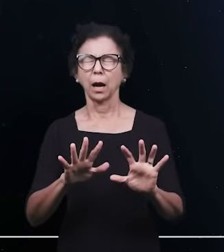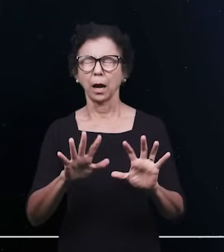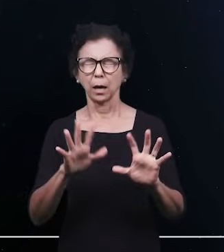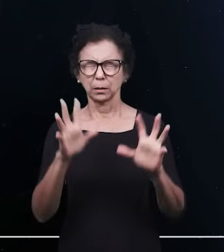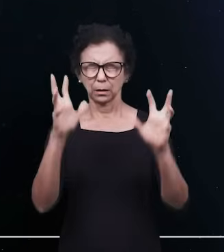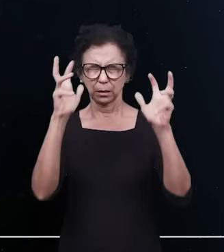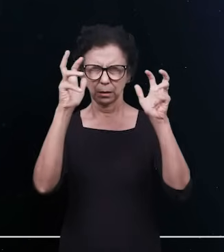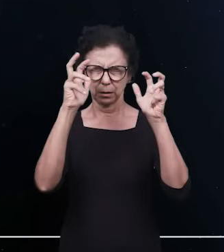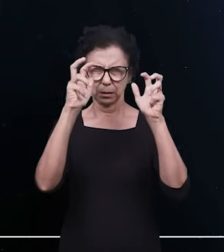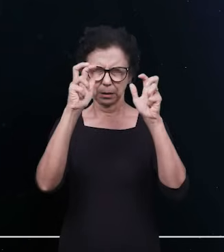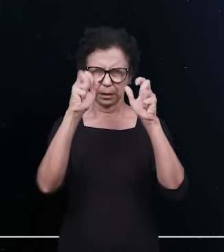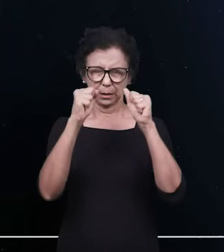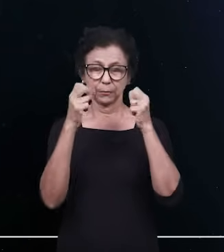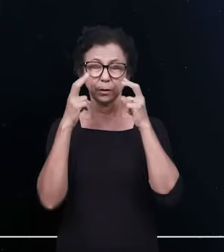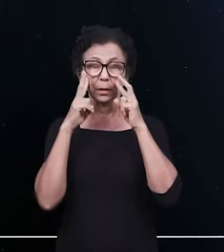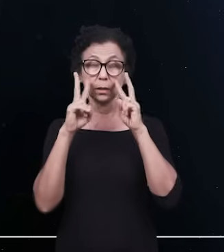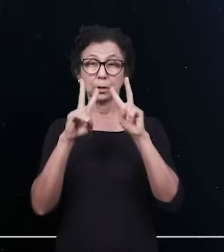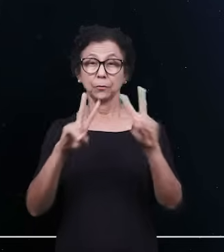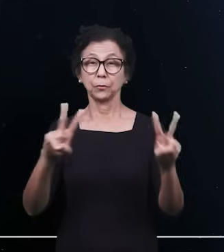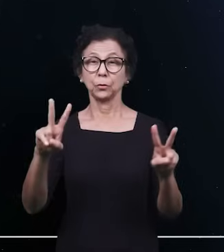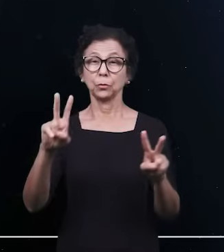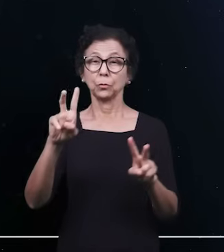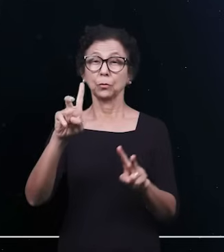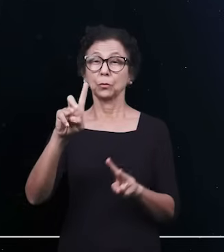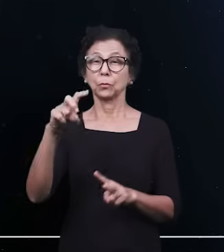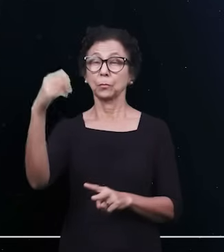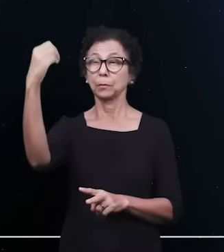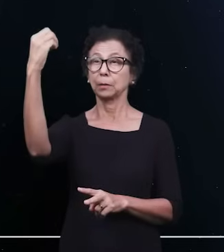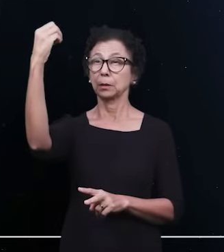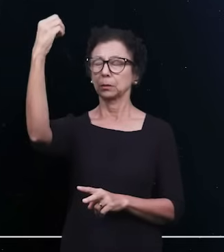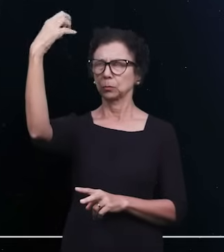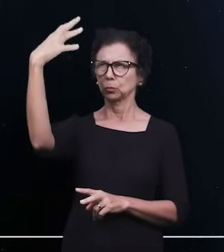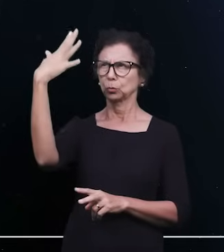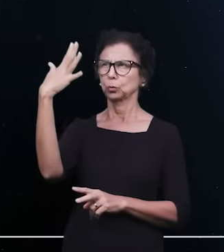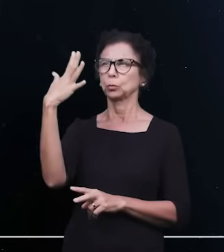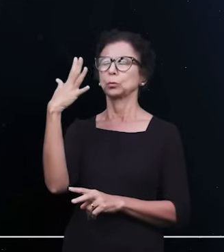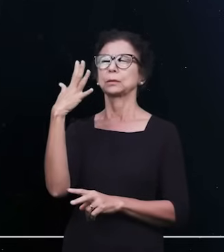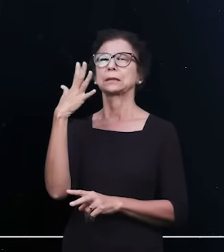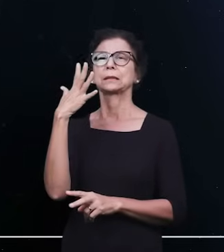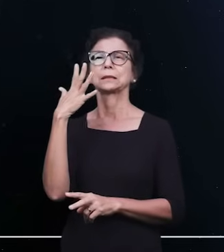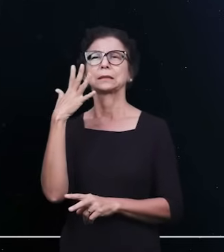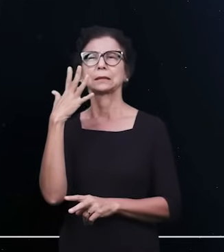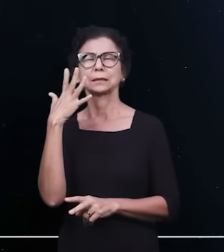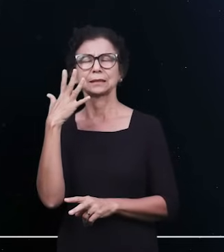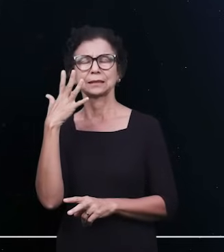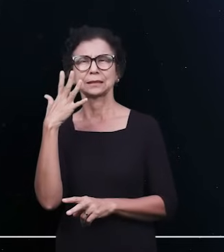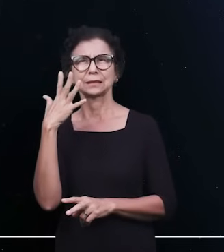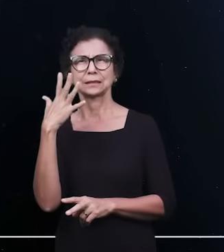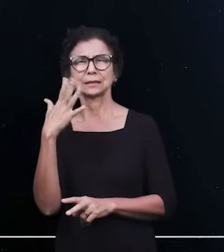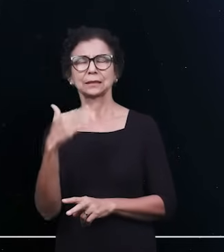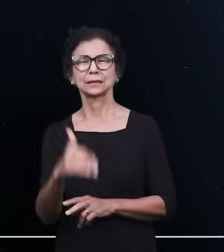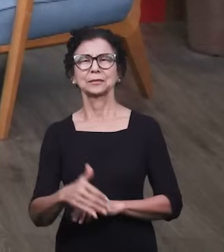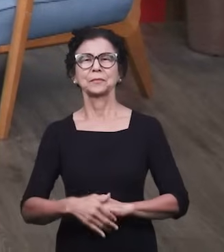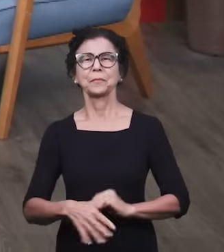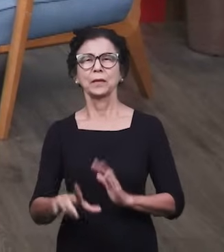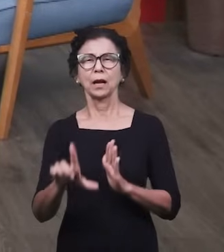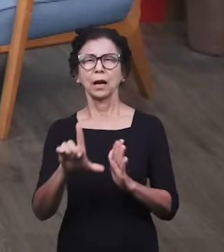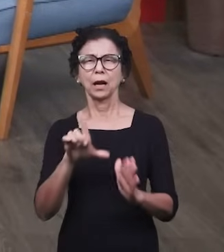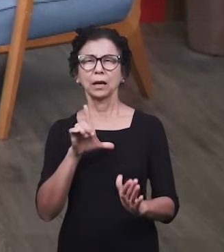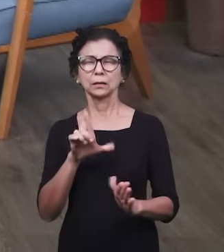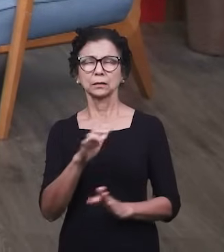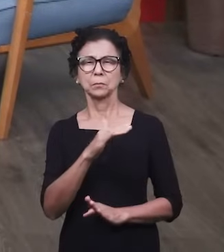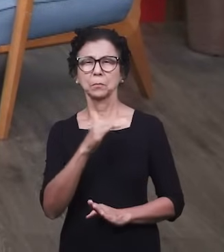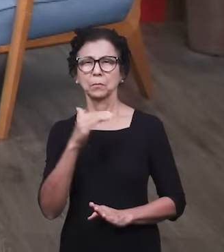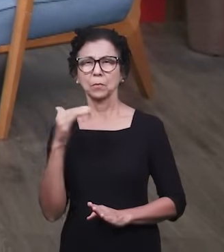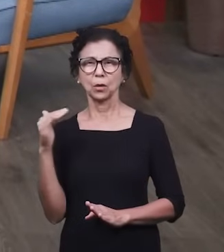luz, e sobre os que habitavam na região da sombra da morte resplandeceu a luz. glória a Deus. Vamos ver uma